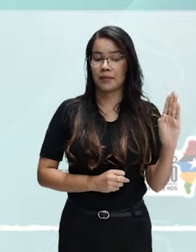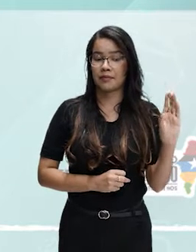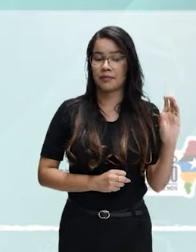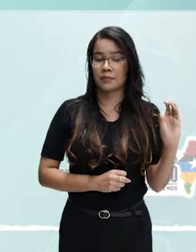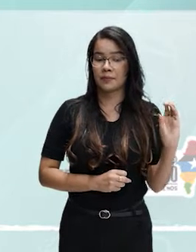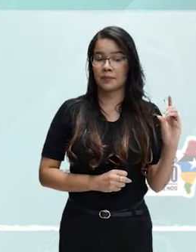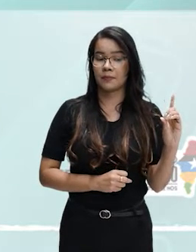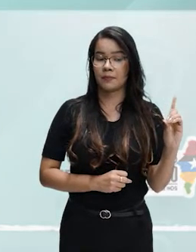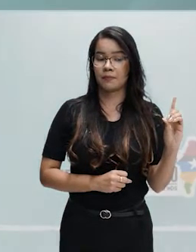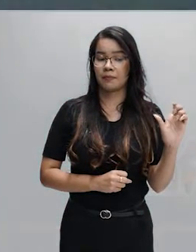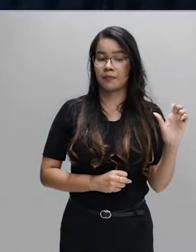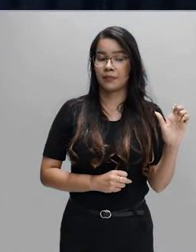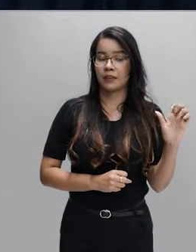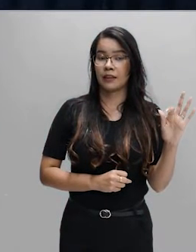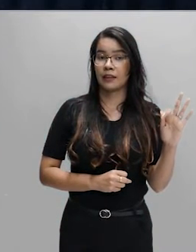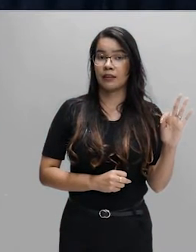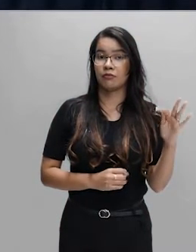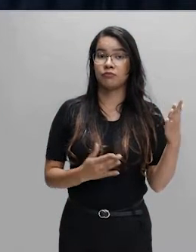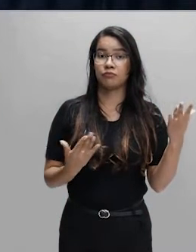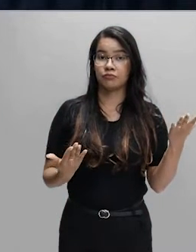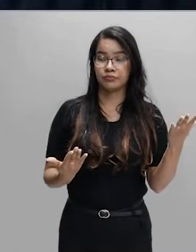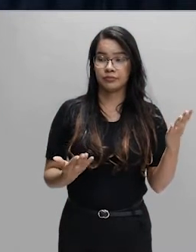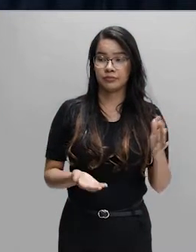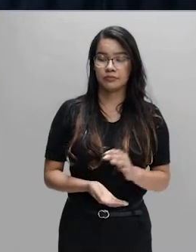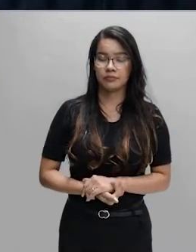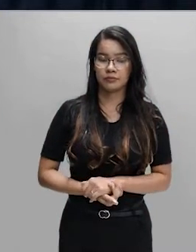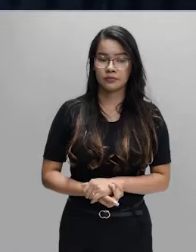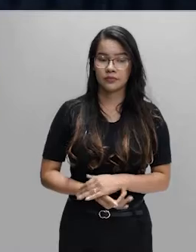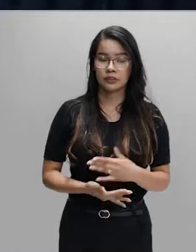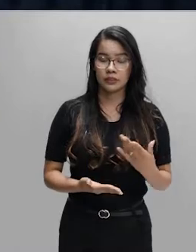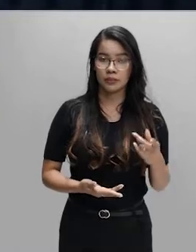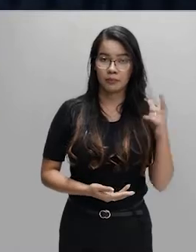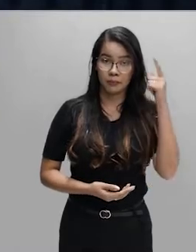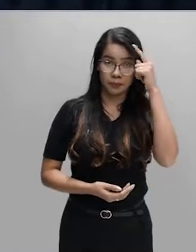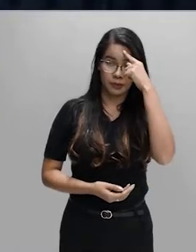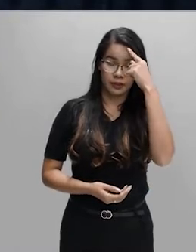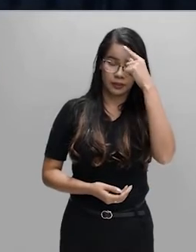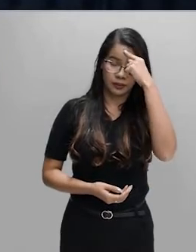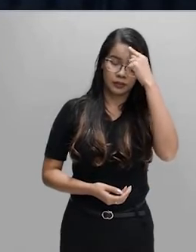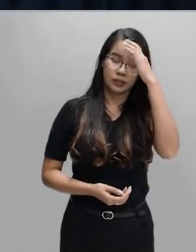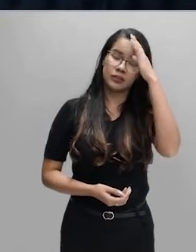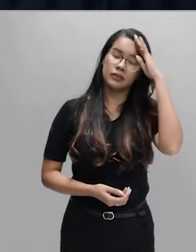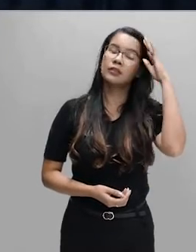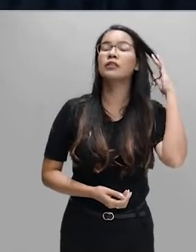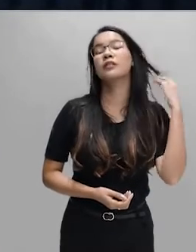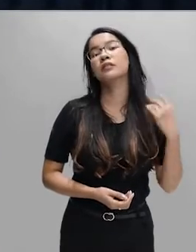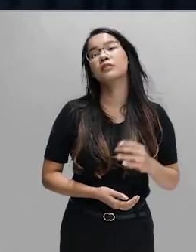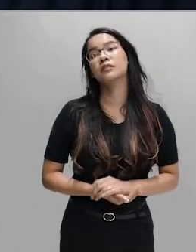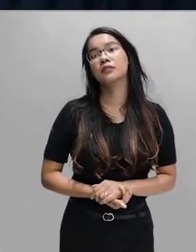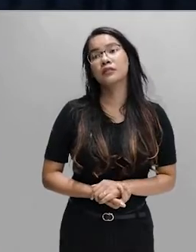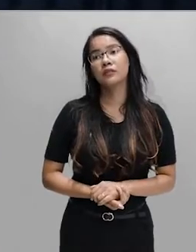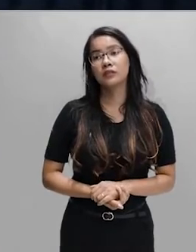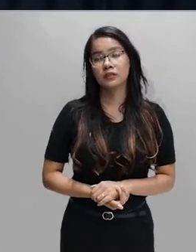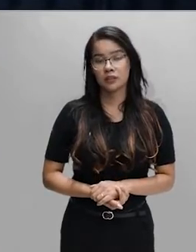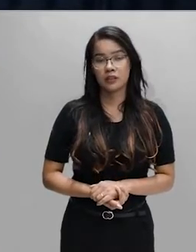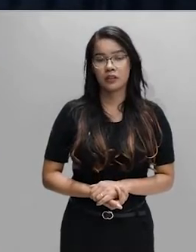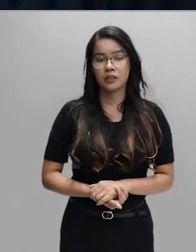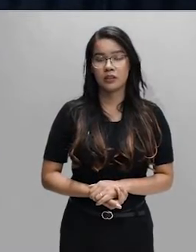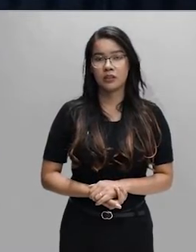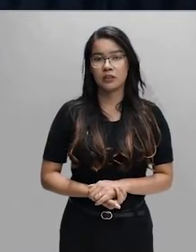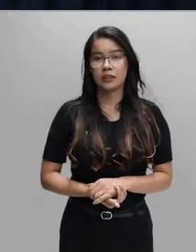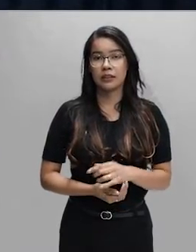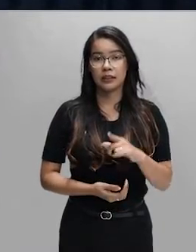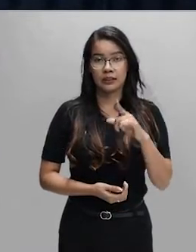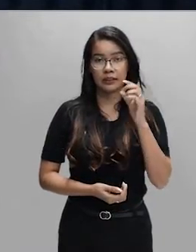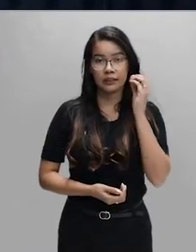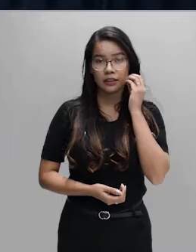vezes. Ou letra E, 5 vezes. Tá? Então, pensem aí, tá? Quem estiver vindo gravado, dá uma clicada,